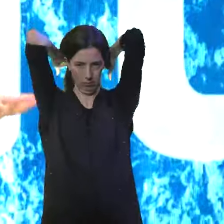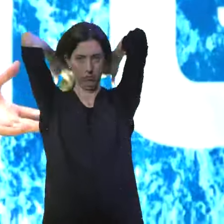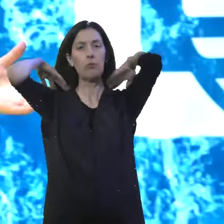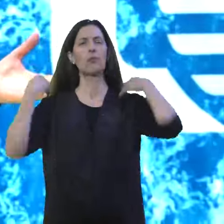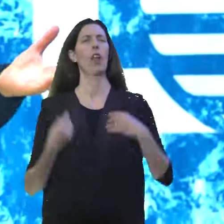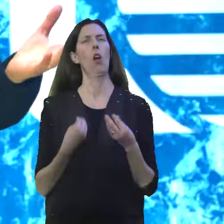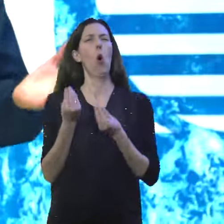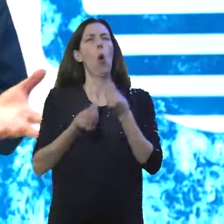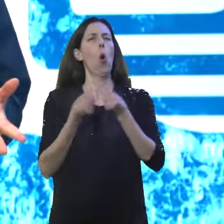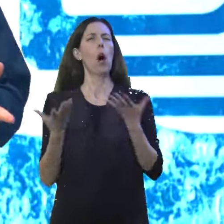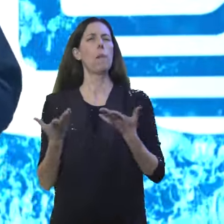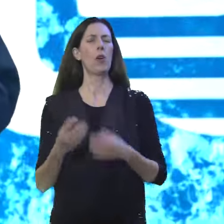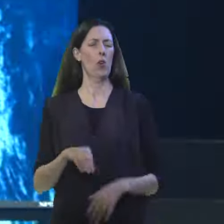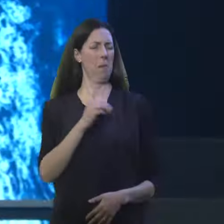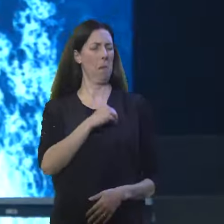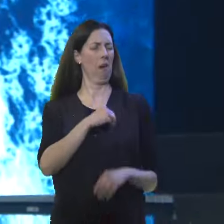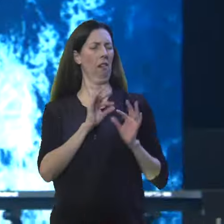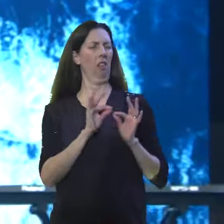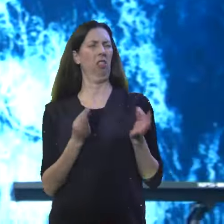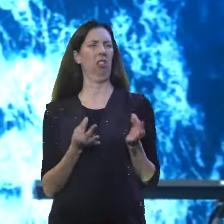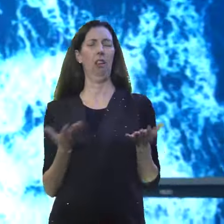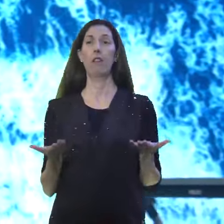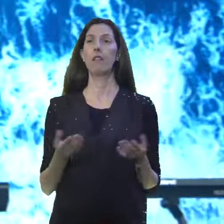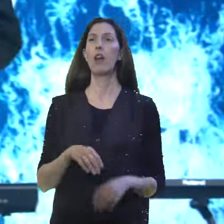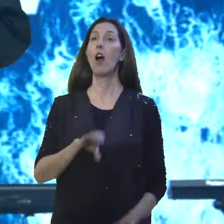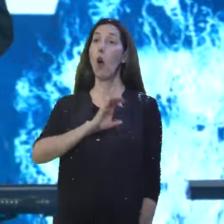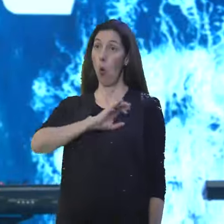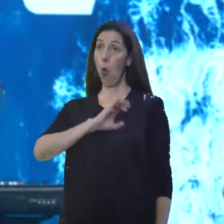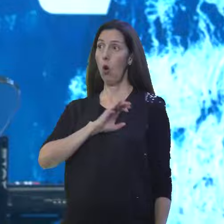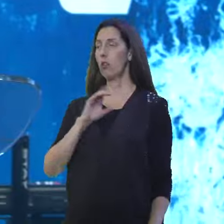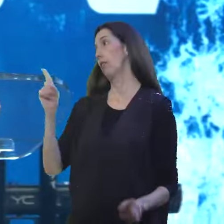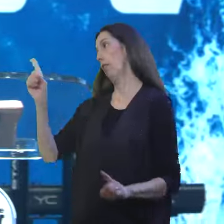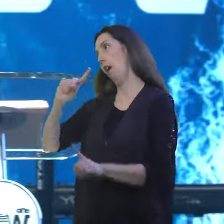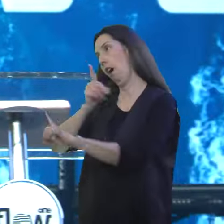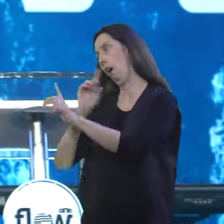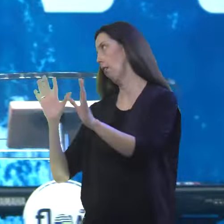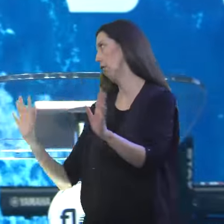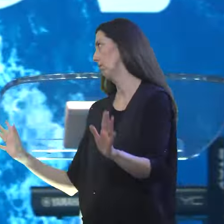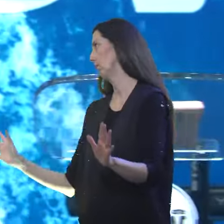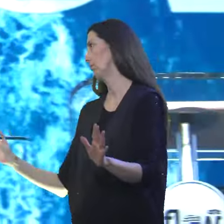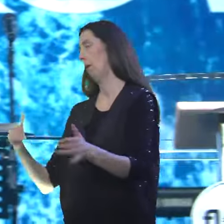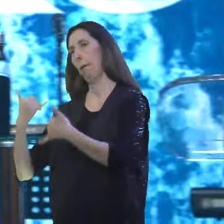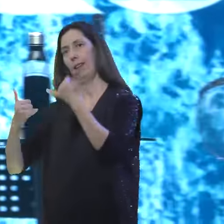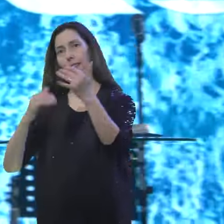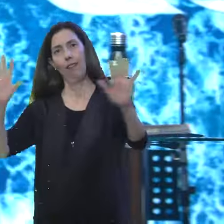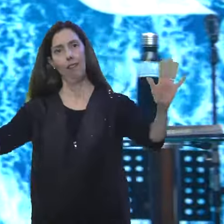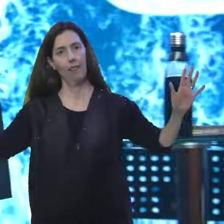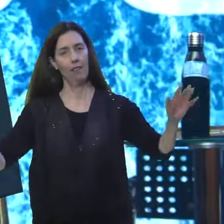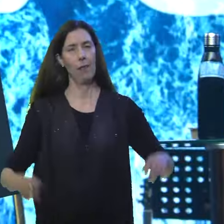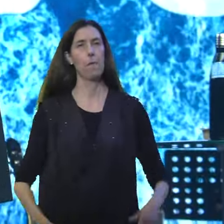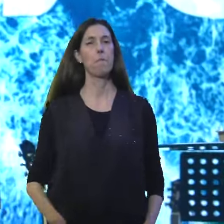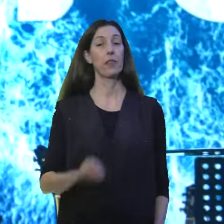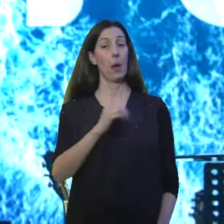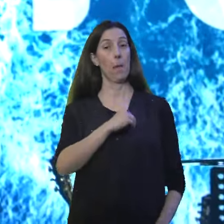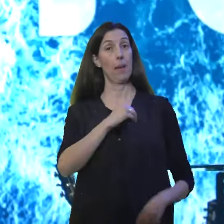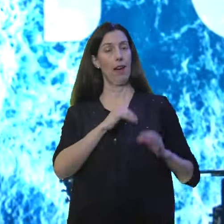Como assim? O que é um pecado inofensivo? Ser coxa branca? Sim, brincadeira. Um pecado